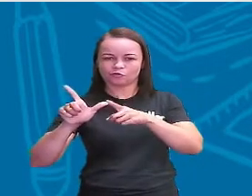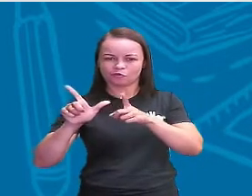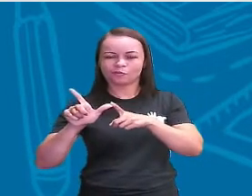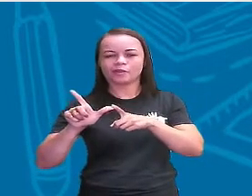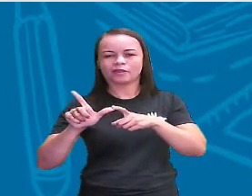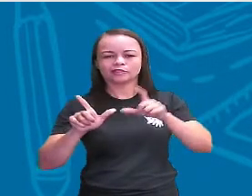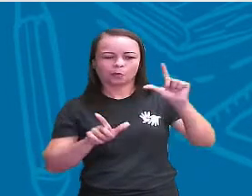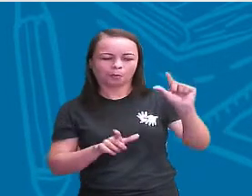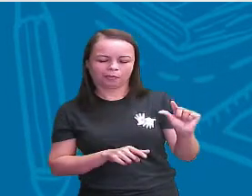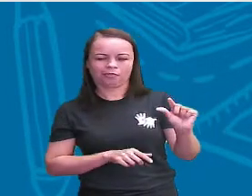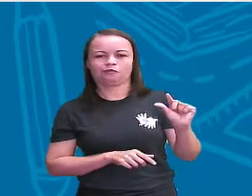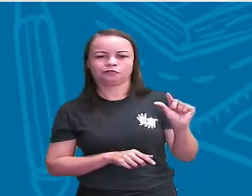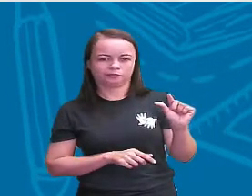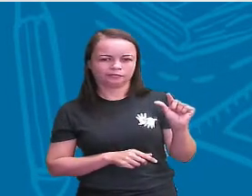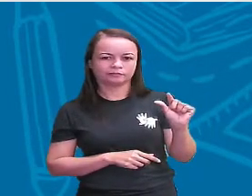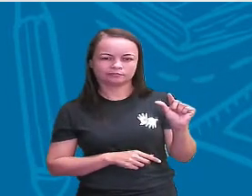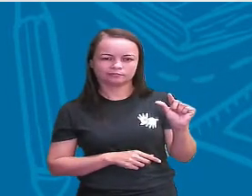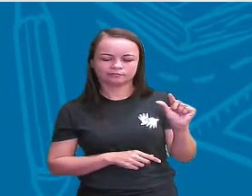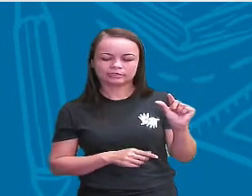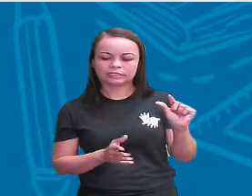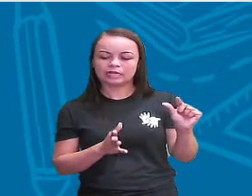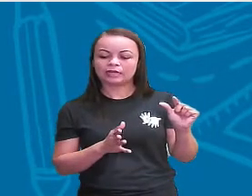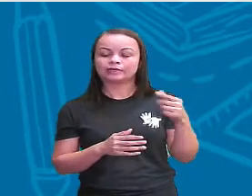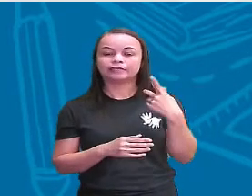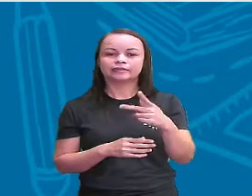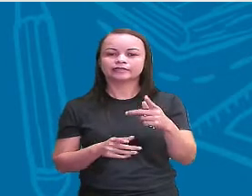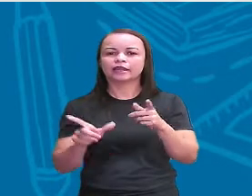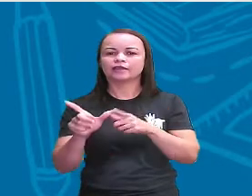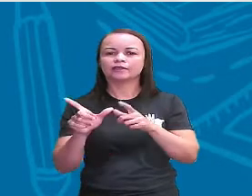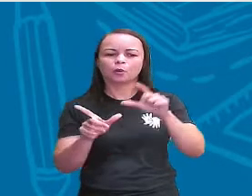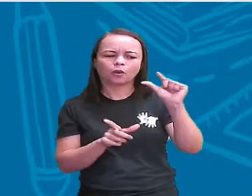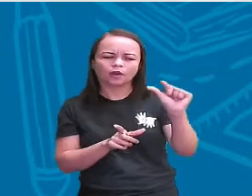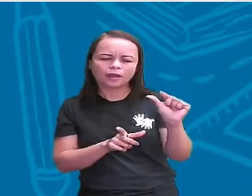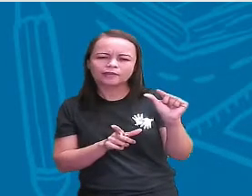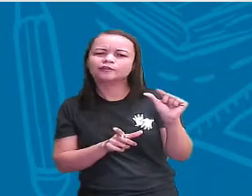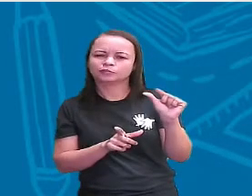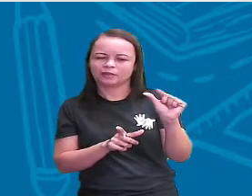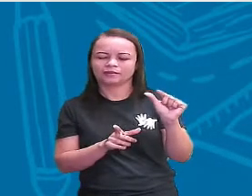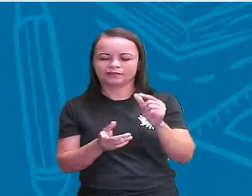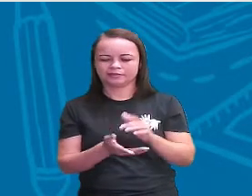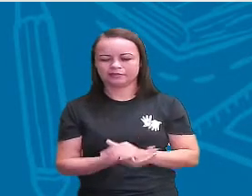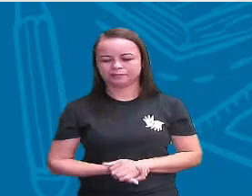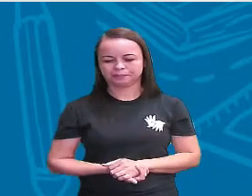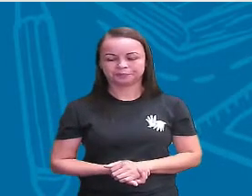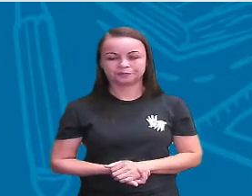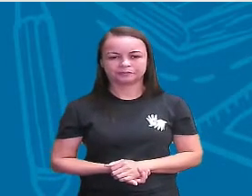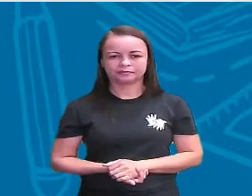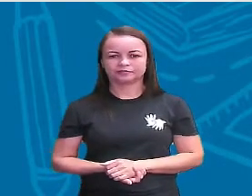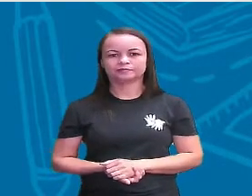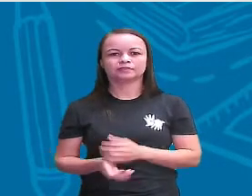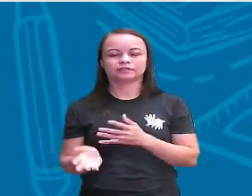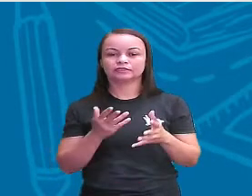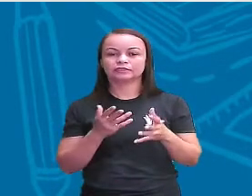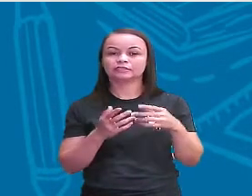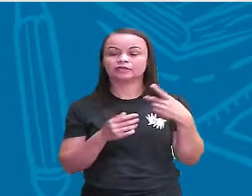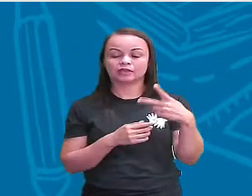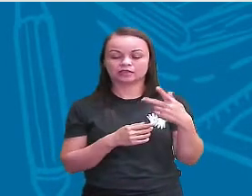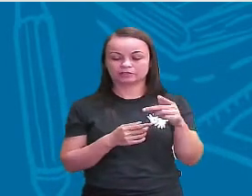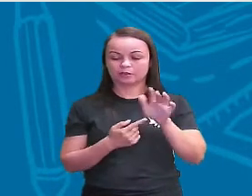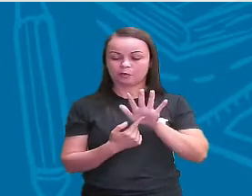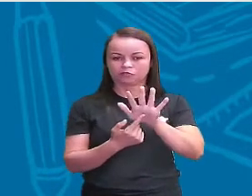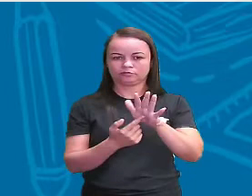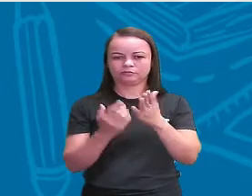alfabeto minúsculo, que é aquele de letras pequenas, aquele alfabeto que está aí aparecendo